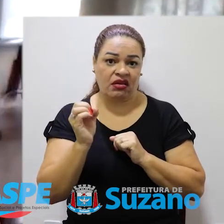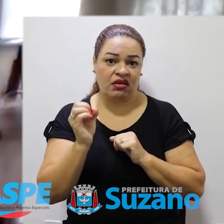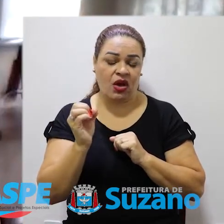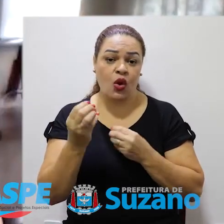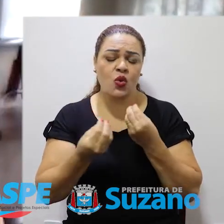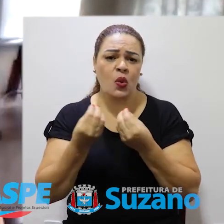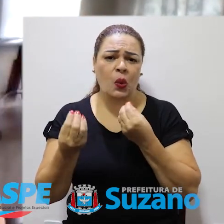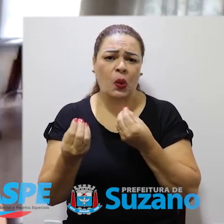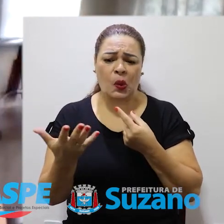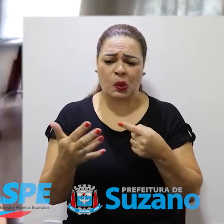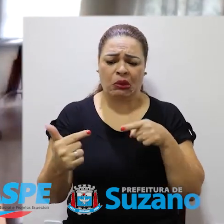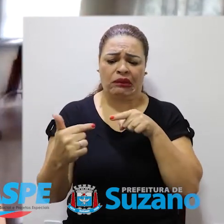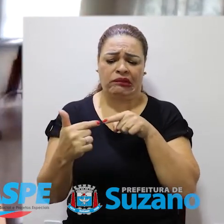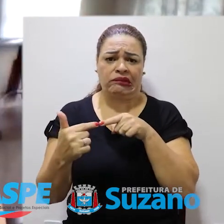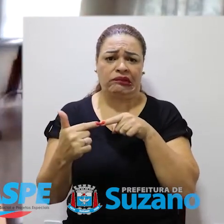com casa.